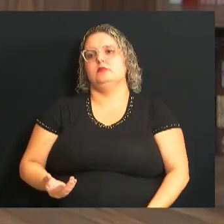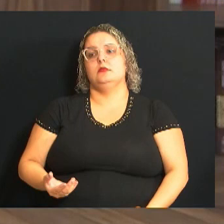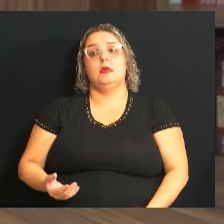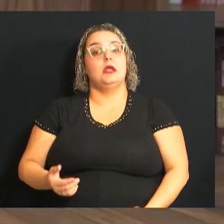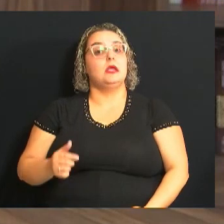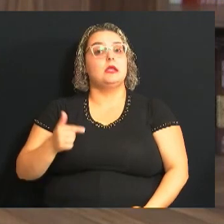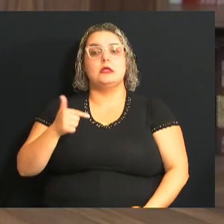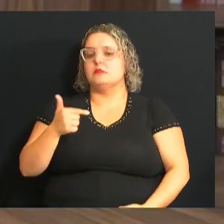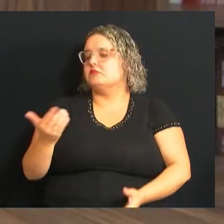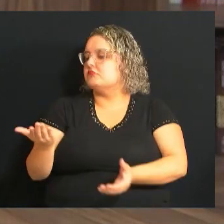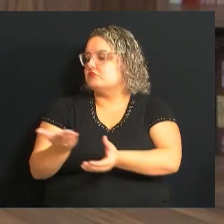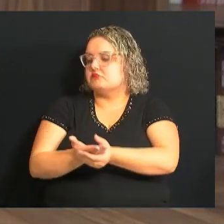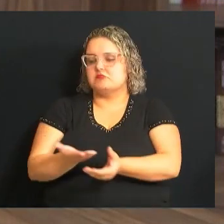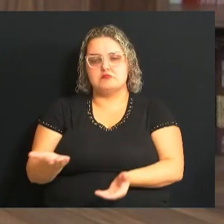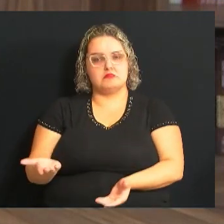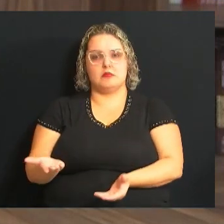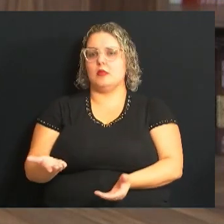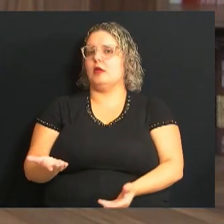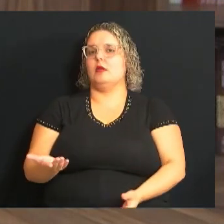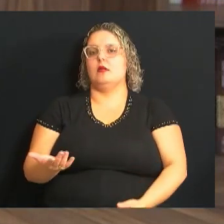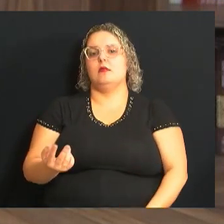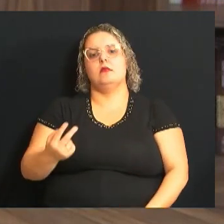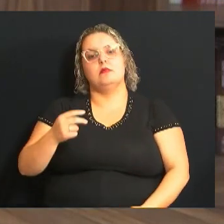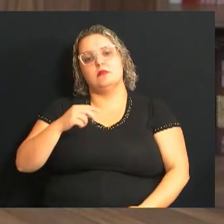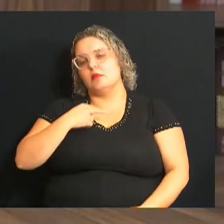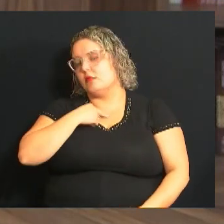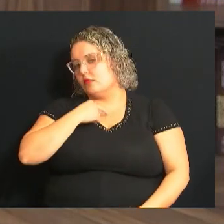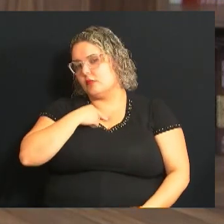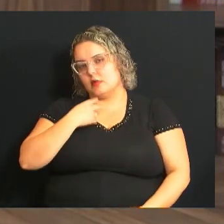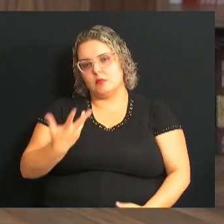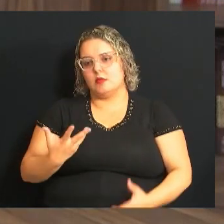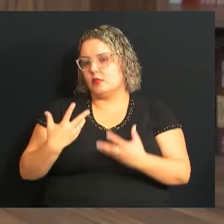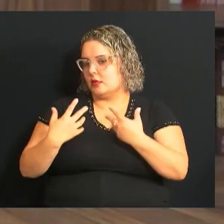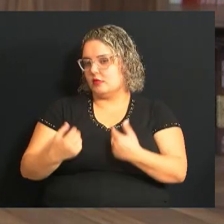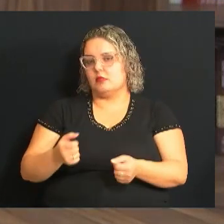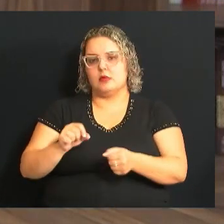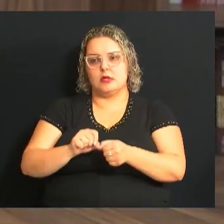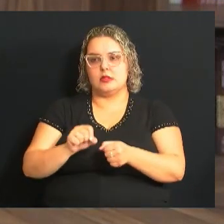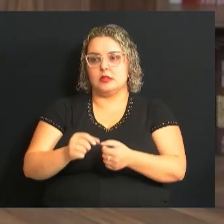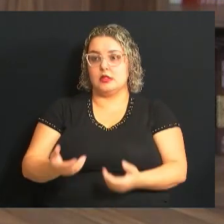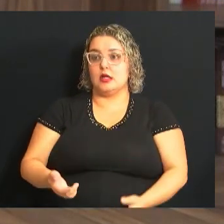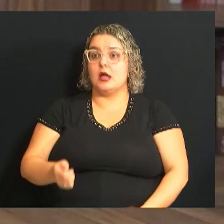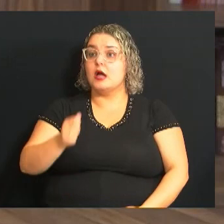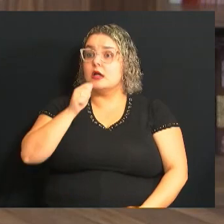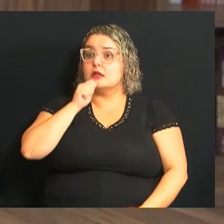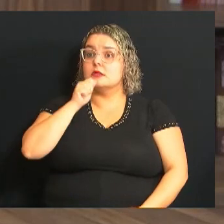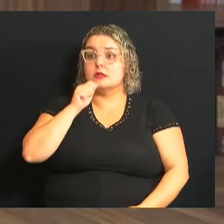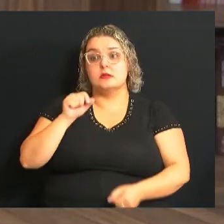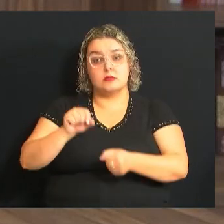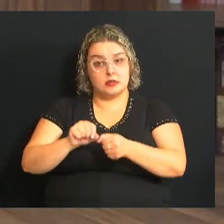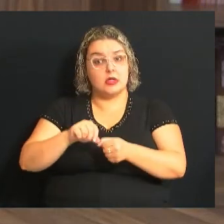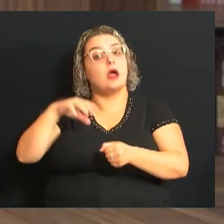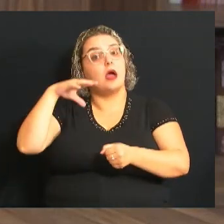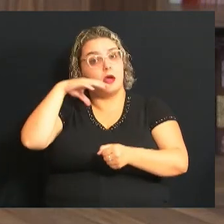mais. Então isso ainda é uma incógnita. Então por isso que a gente orienta. Quem não fez ainda, né, que rapidamente